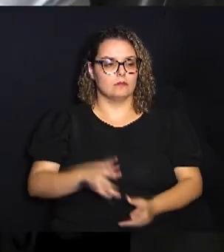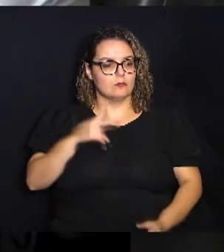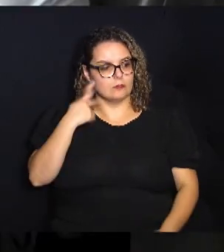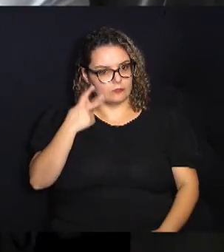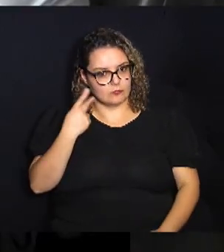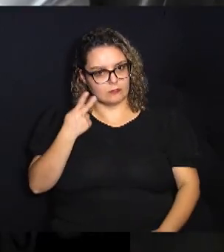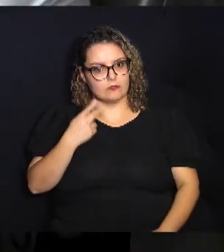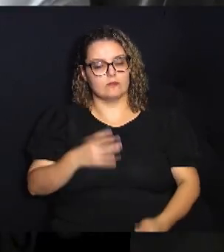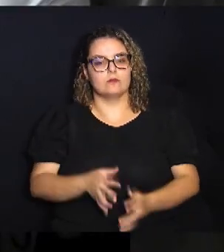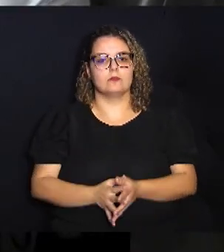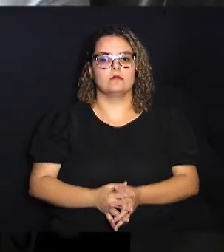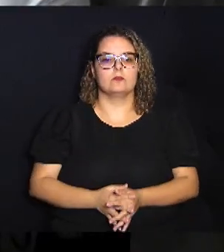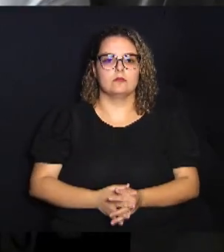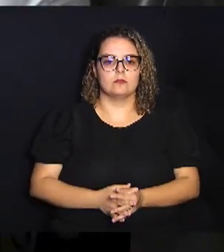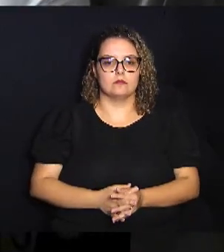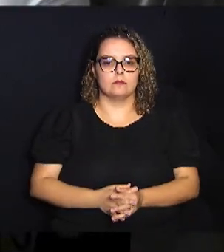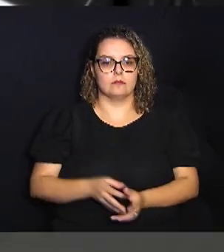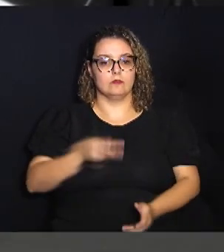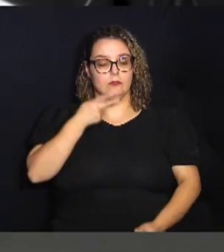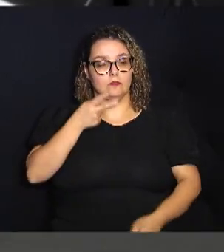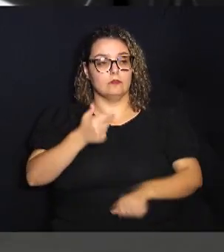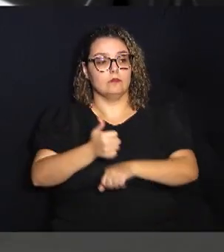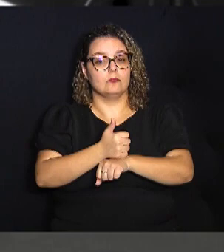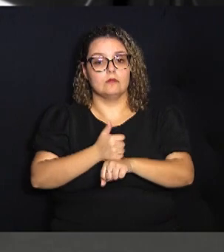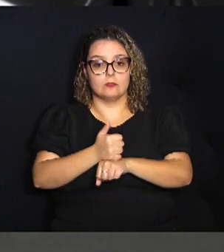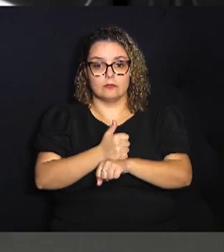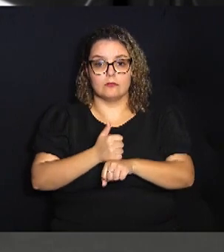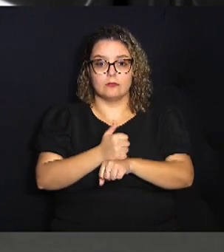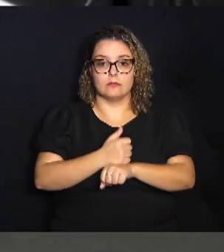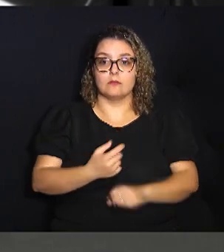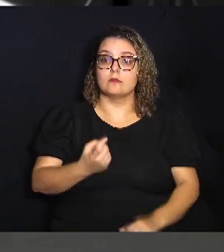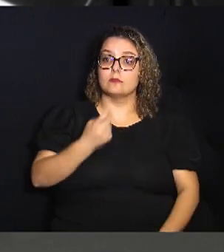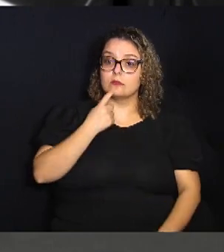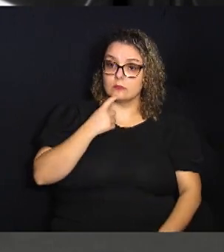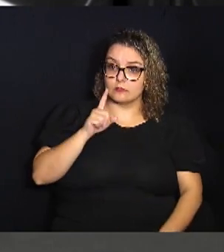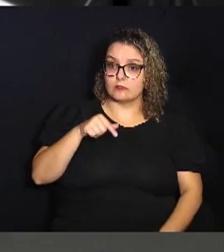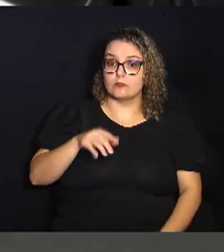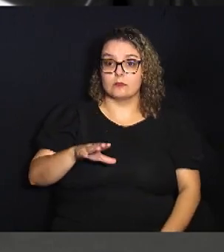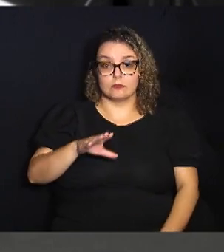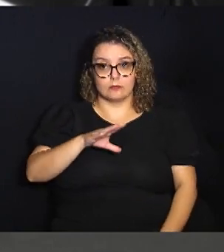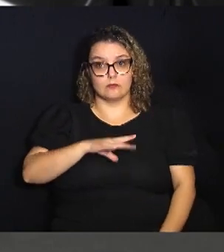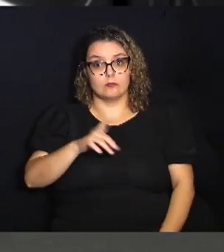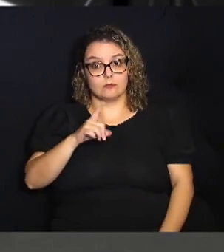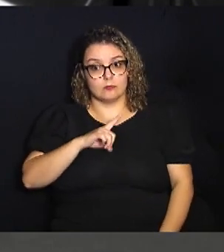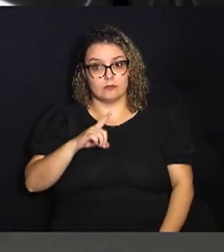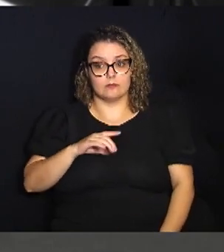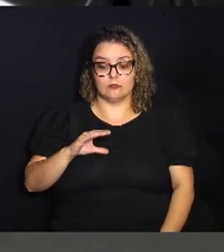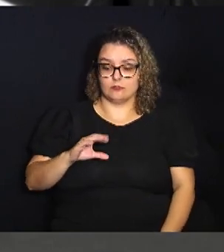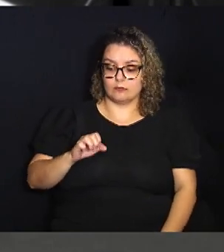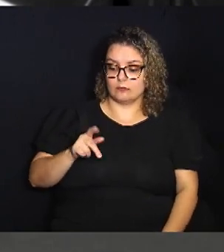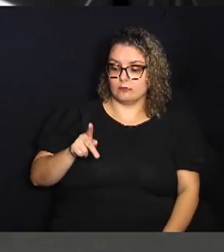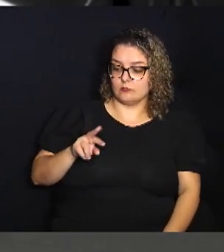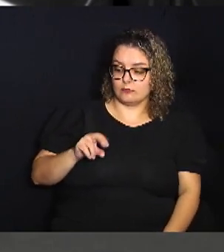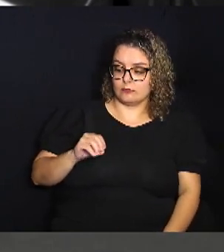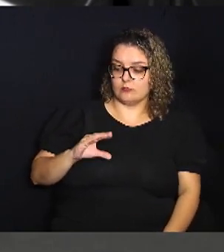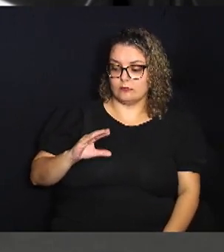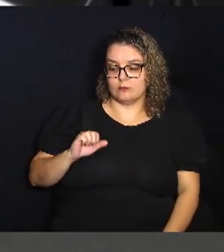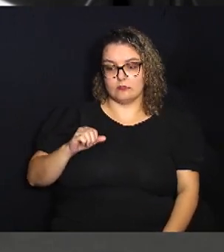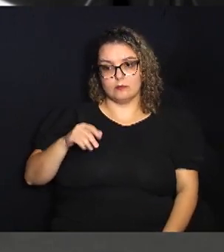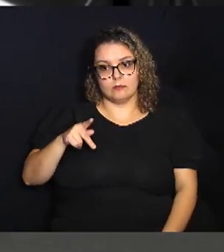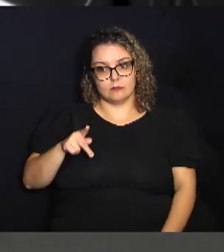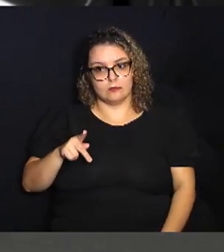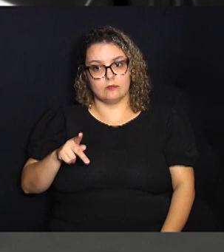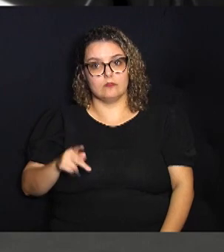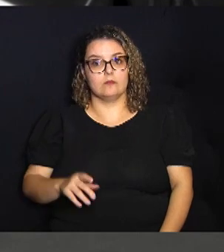inclusive falando muito sobre profissionalização, Campinas é uma cidade que a gente tem aí o CEPROCAMP, temos o CEPAT, lá